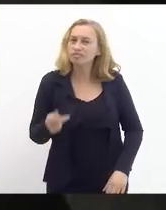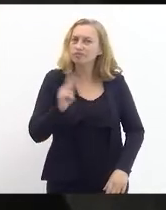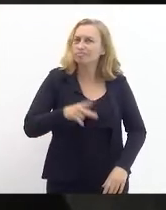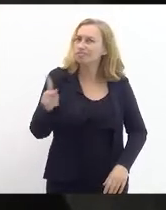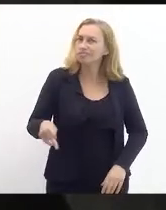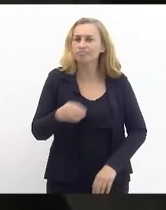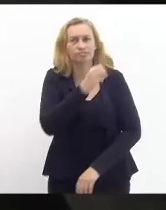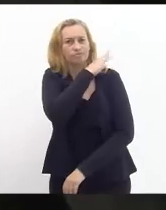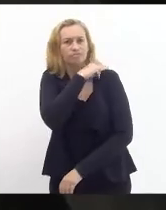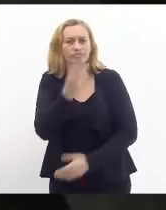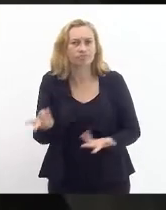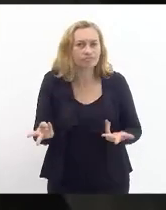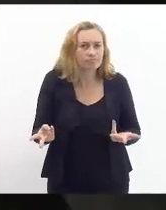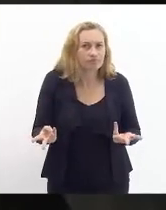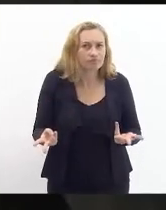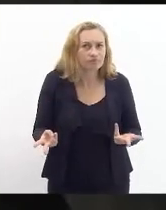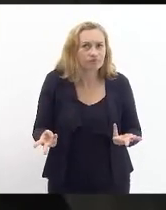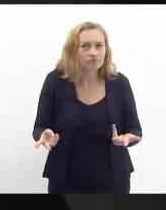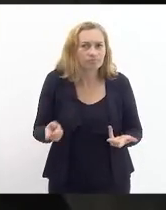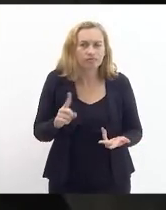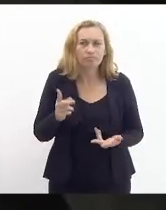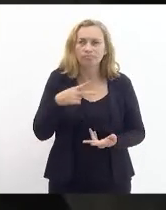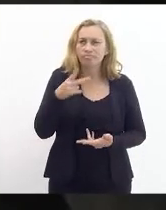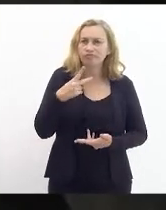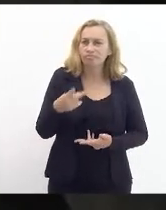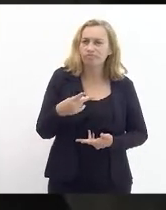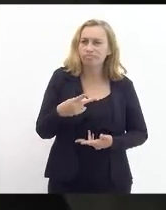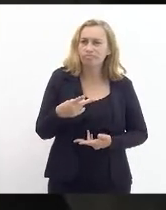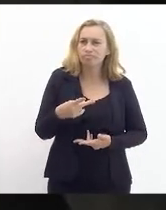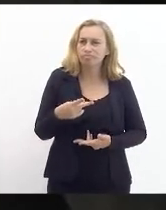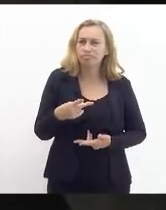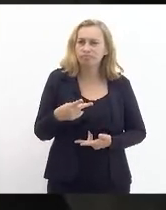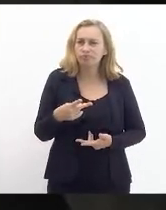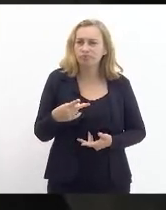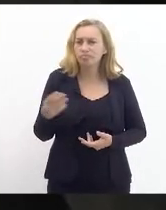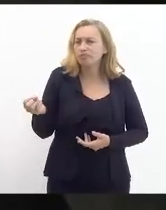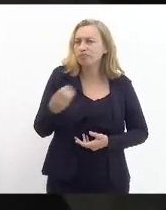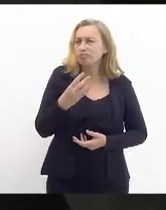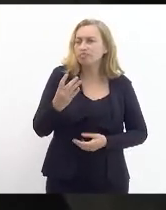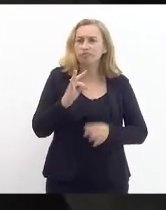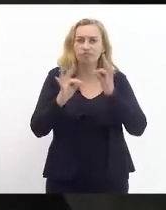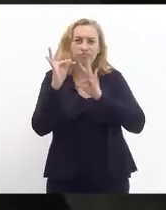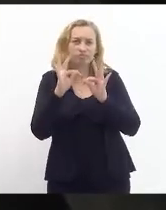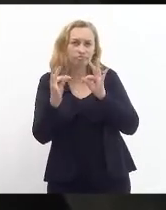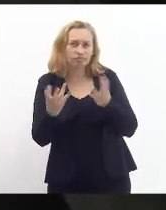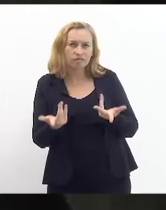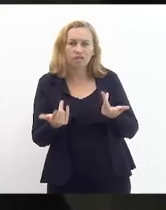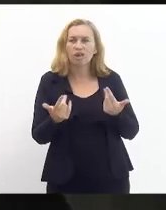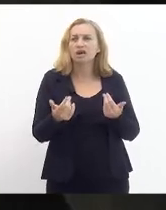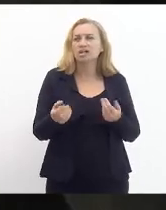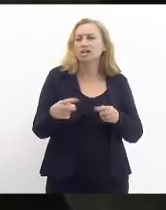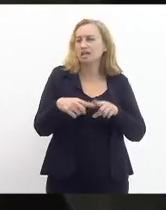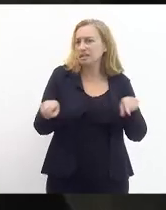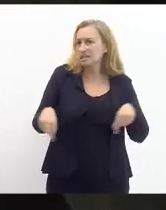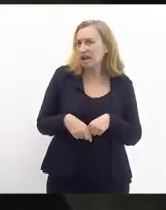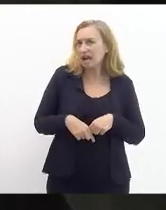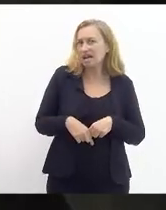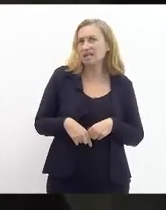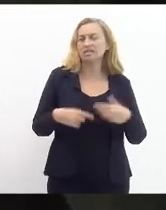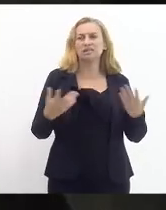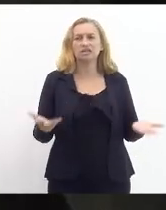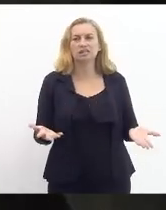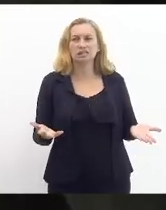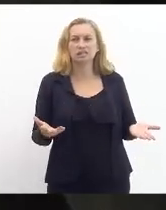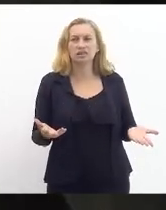mínimo não estamos pedindo né nem entrando no ponto ainda da modernização tecnológica das salas da climatização das